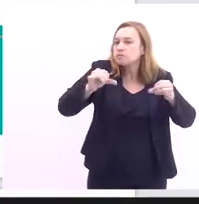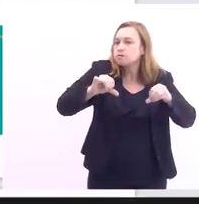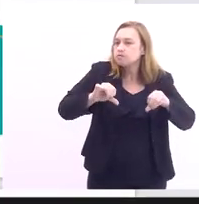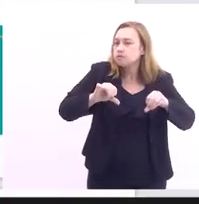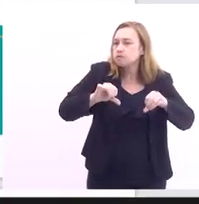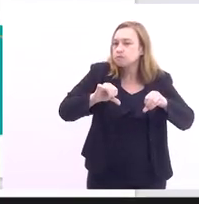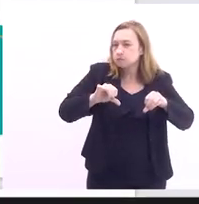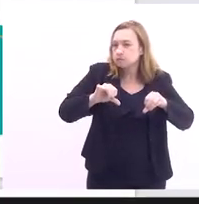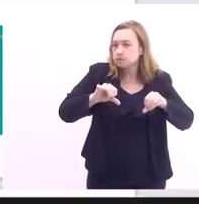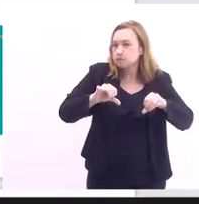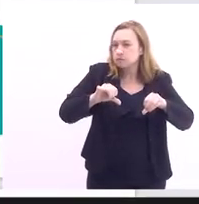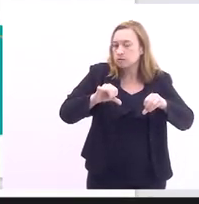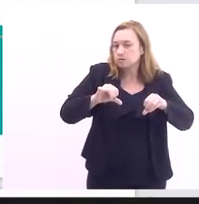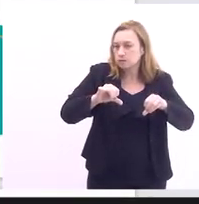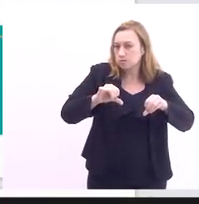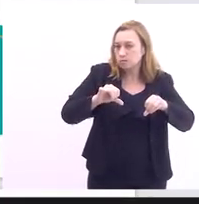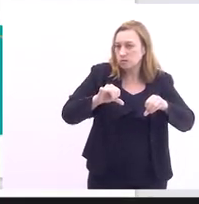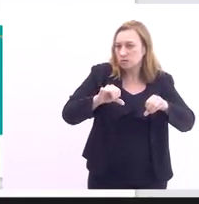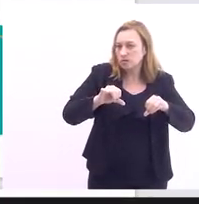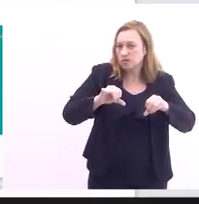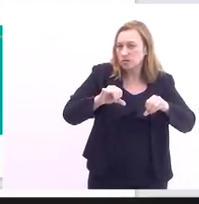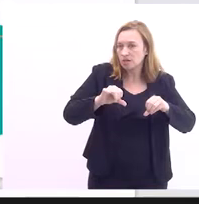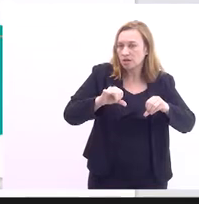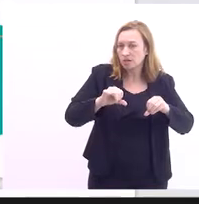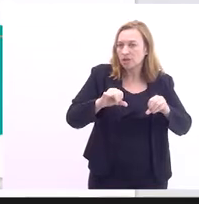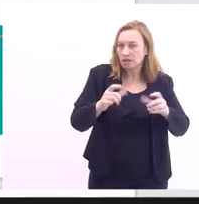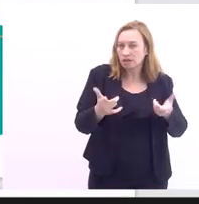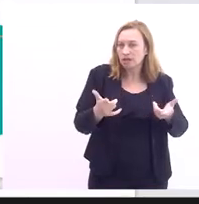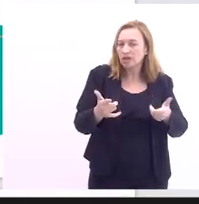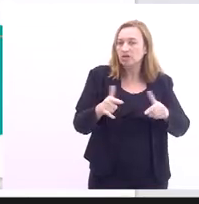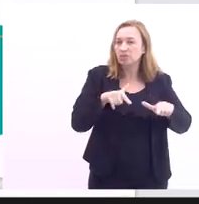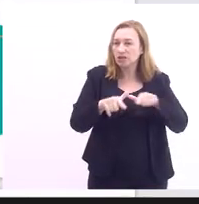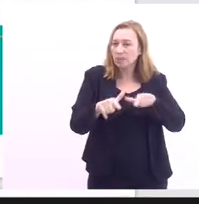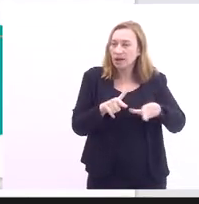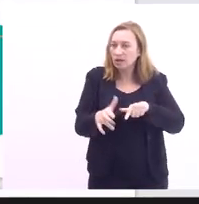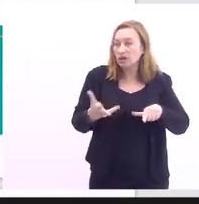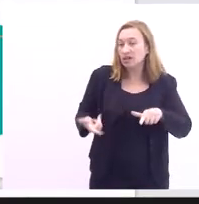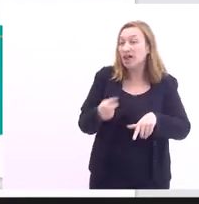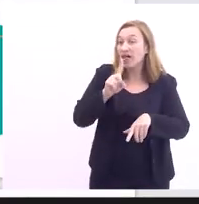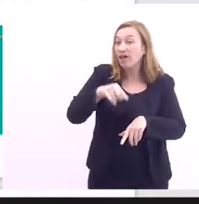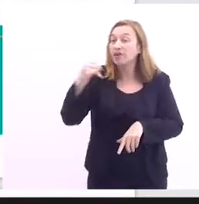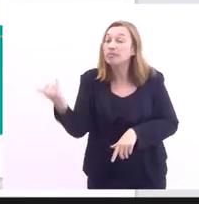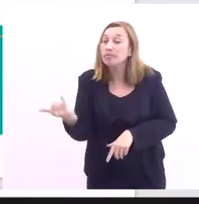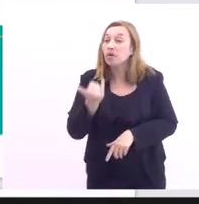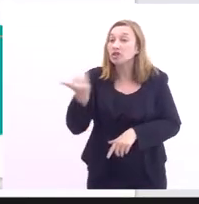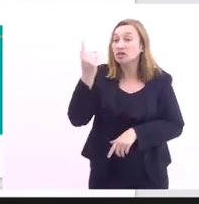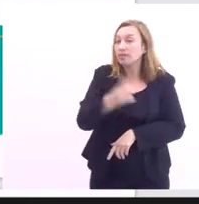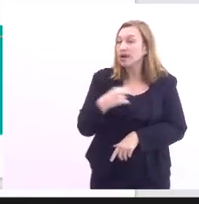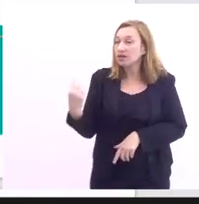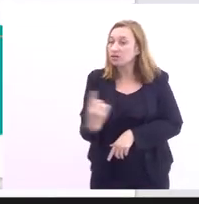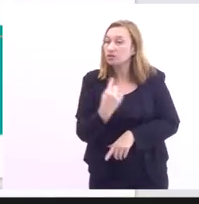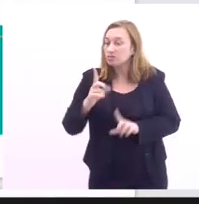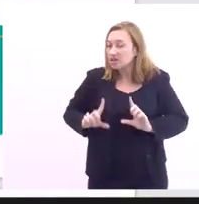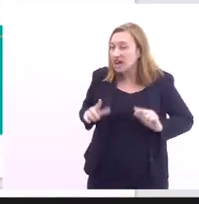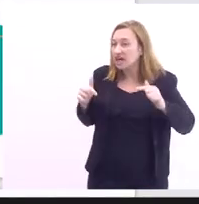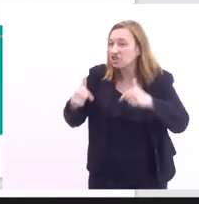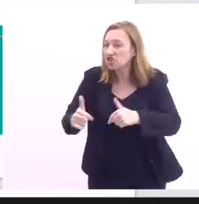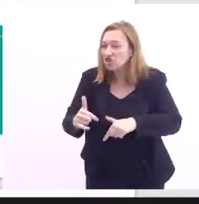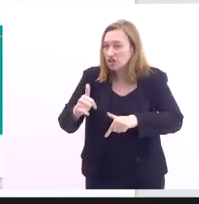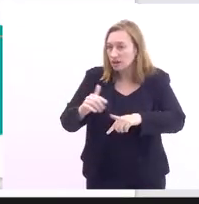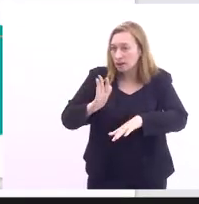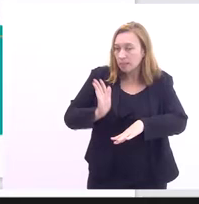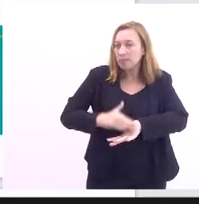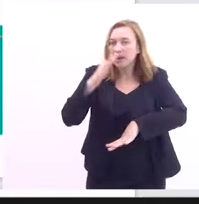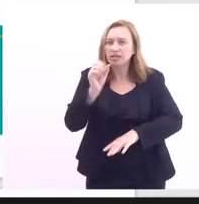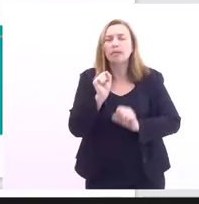Então, essa informação é bastante importante para a gente, porque a gente tem que tomar algumas ações a mais